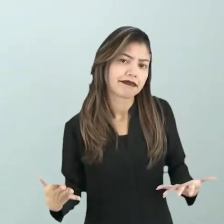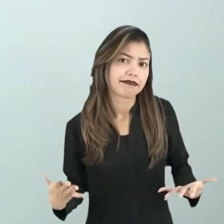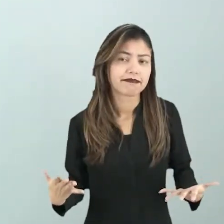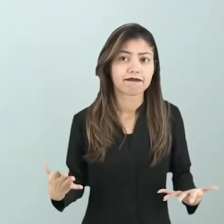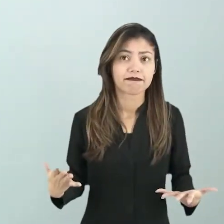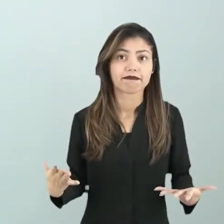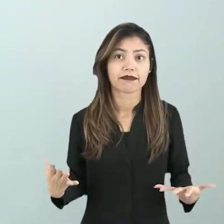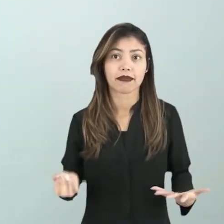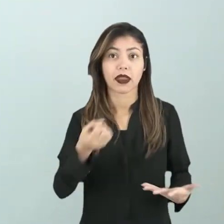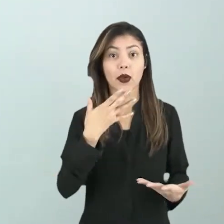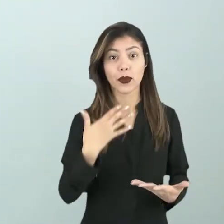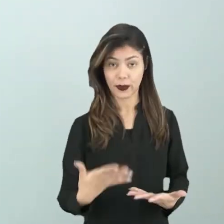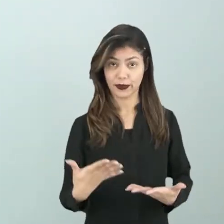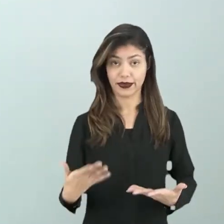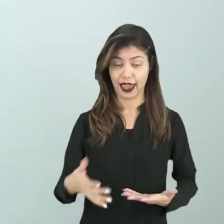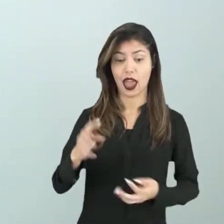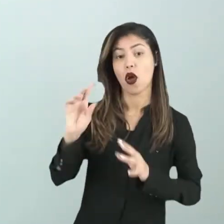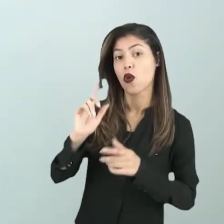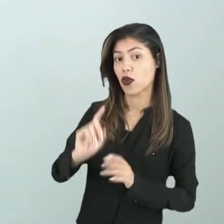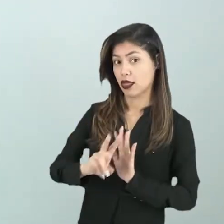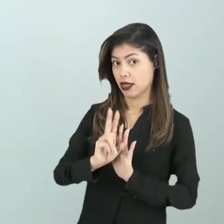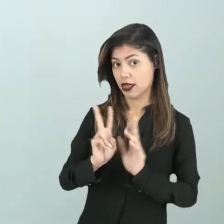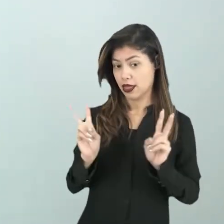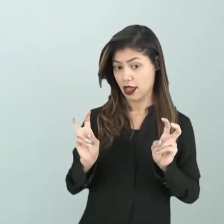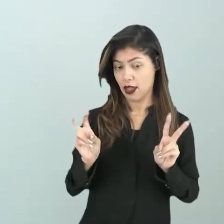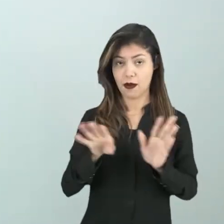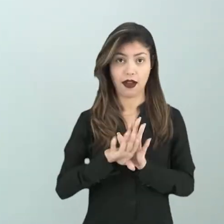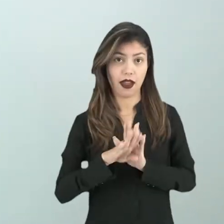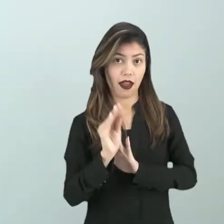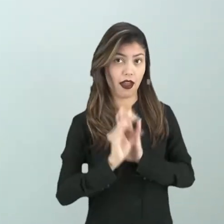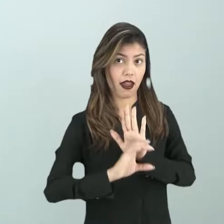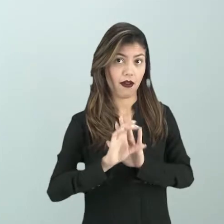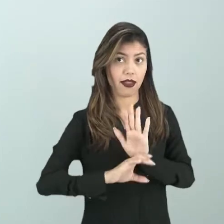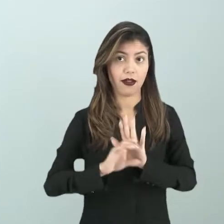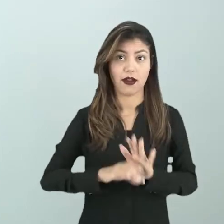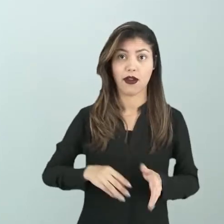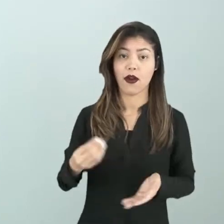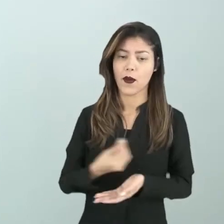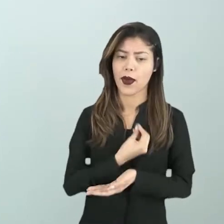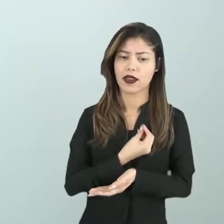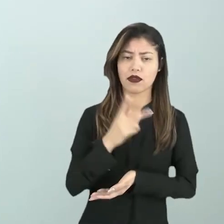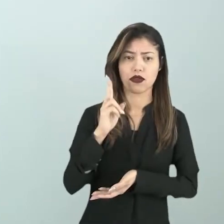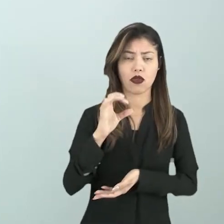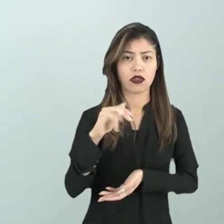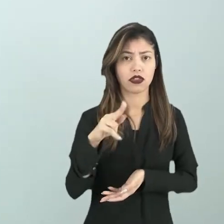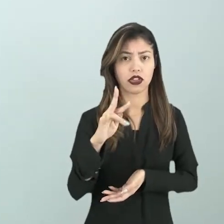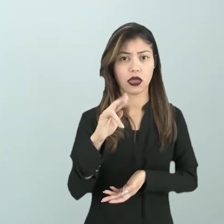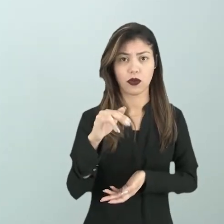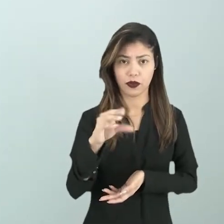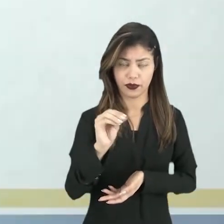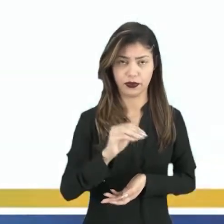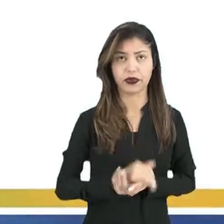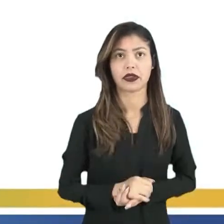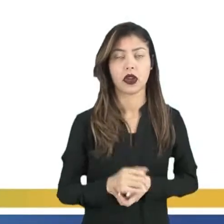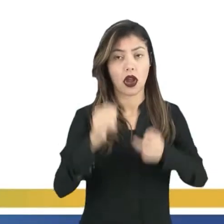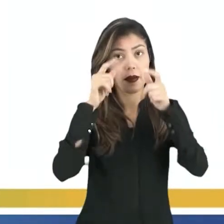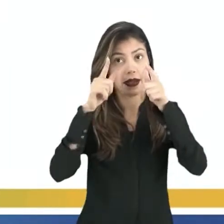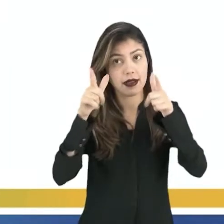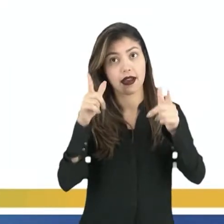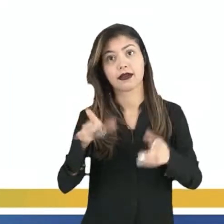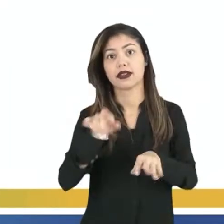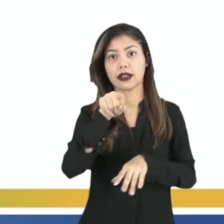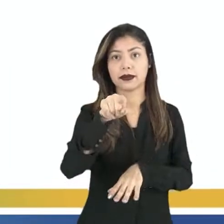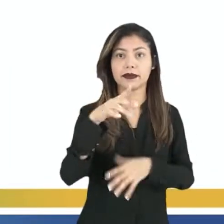fazendo? Então esse, pessoal, é o tempo que nós vamos aprender hoje, o Present Continuous. Vamos entender melhor sobre isso? Então observem comigo